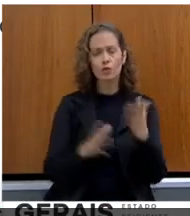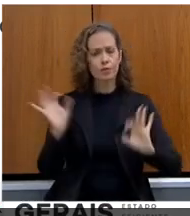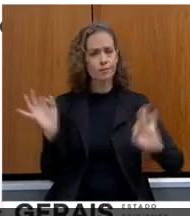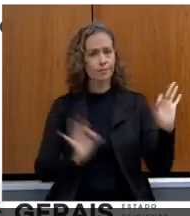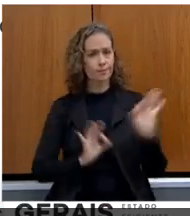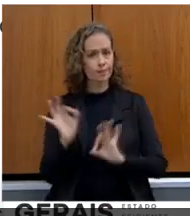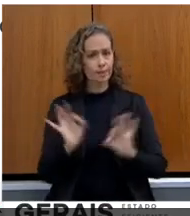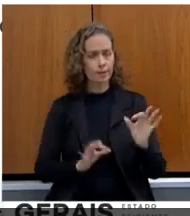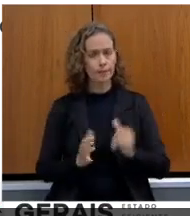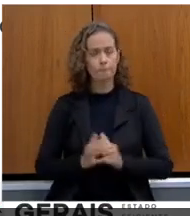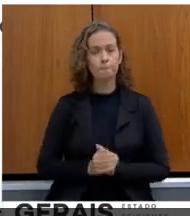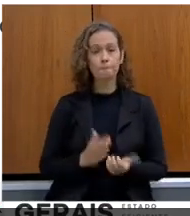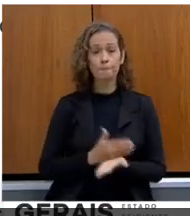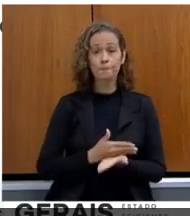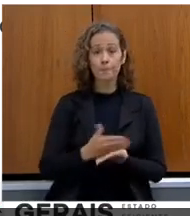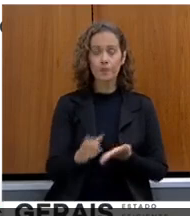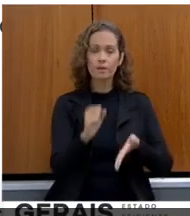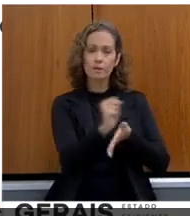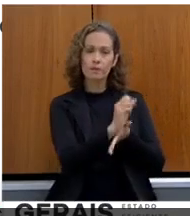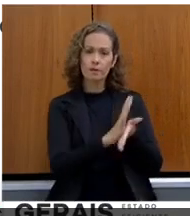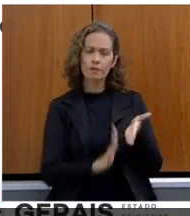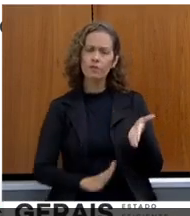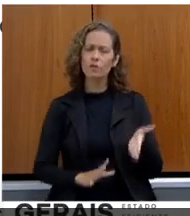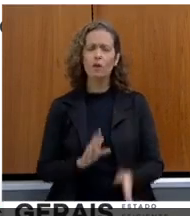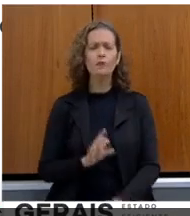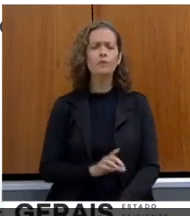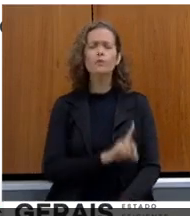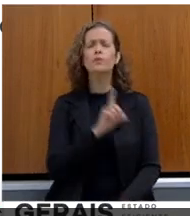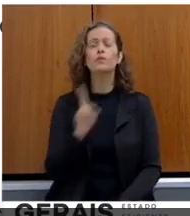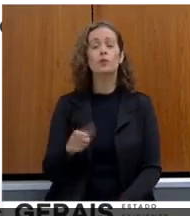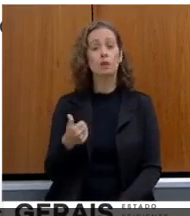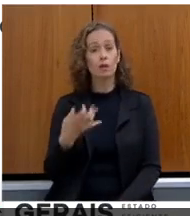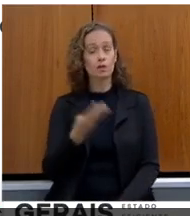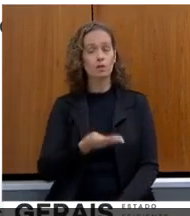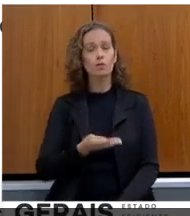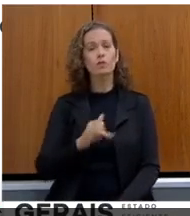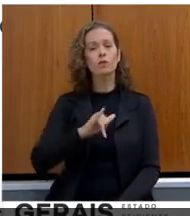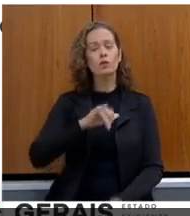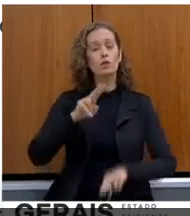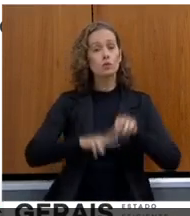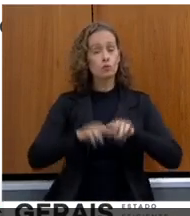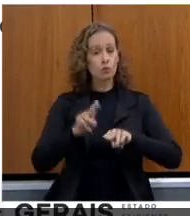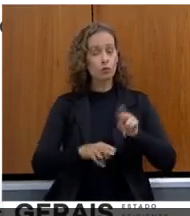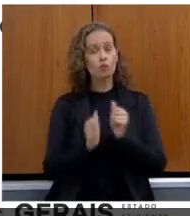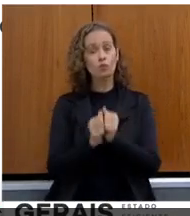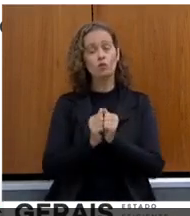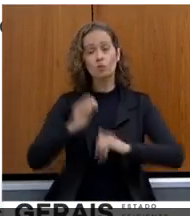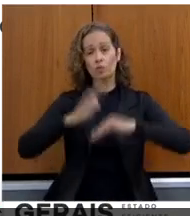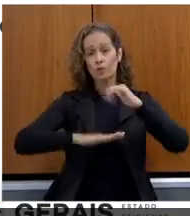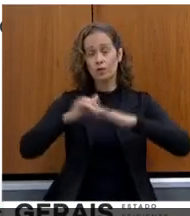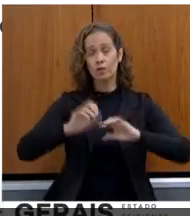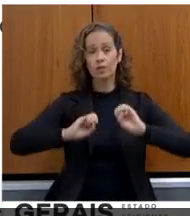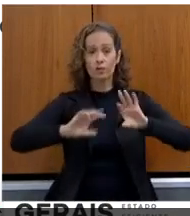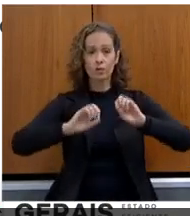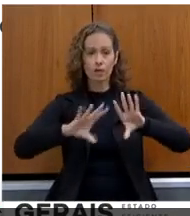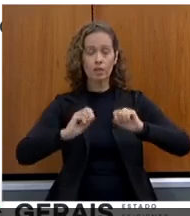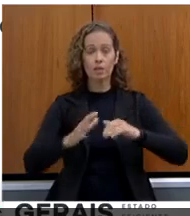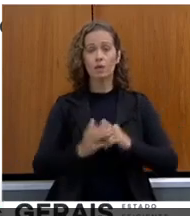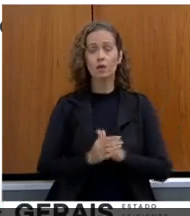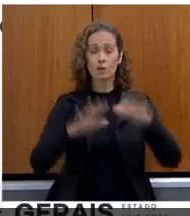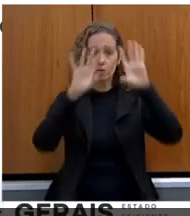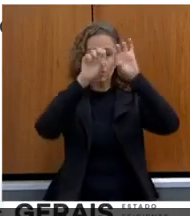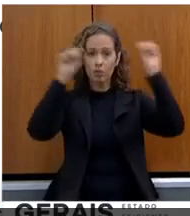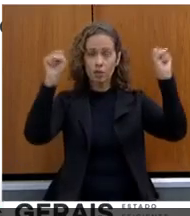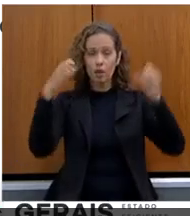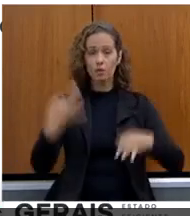preparação é o início das atividades se deu no dia 14 de junho com os profissionais de educação logo depois em que o tribunal de